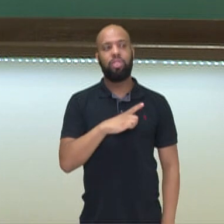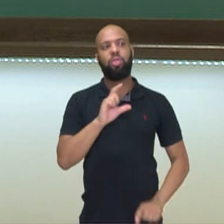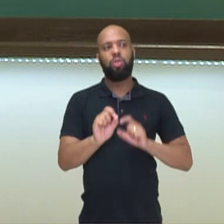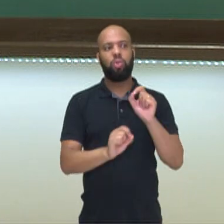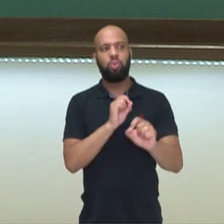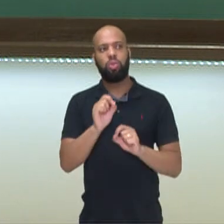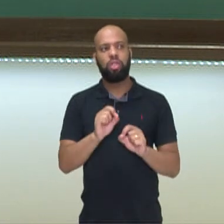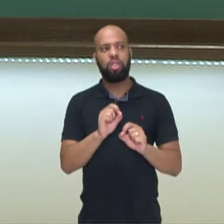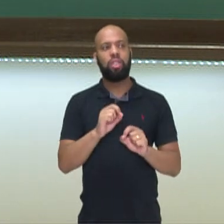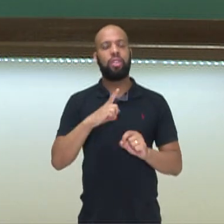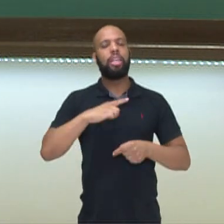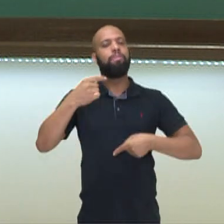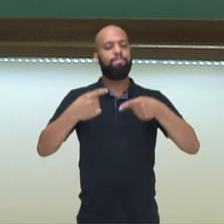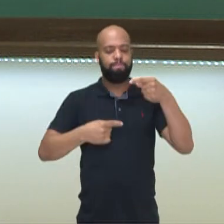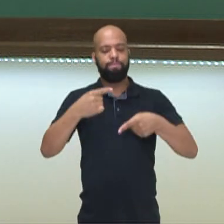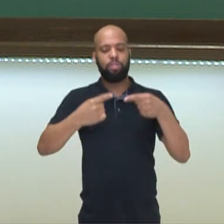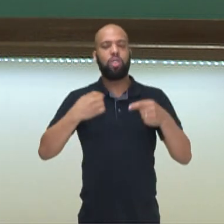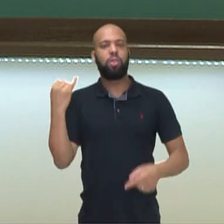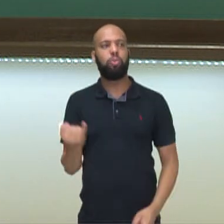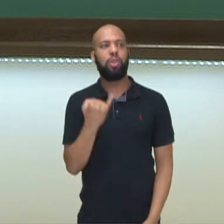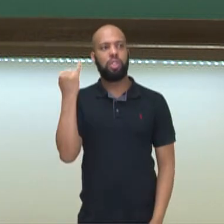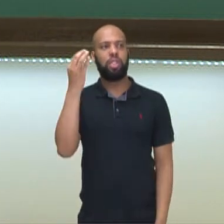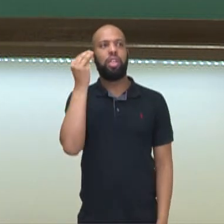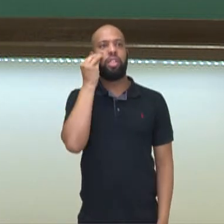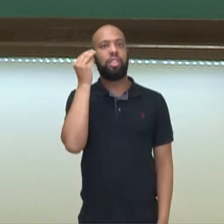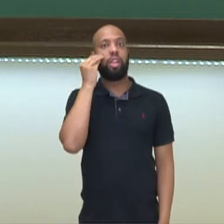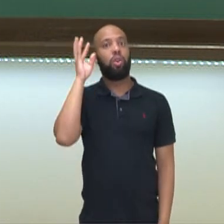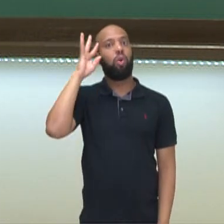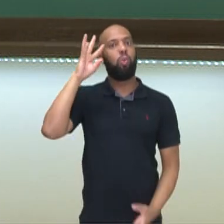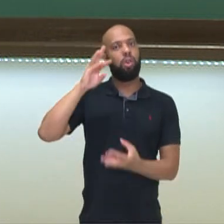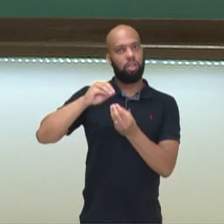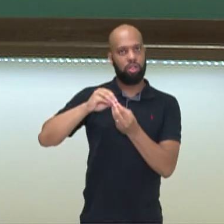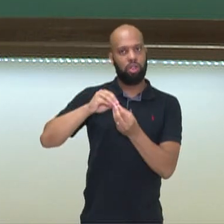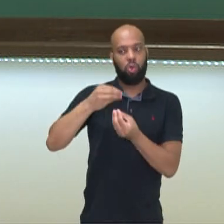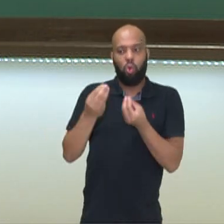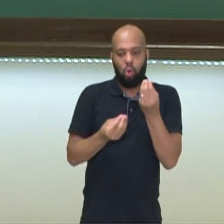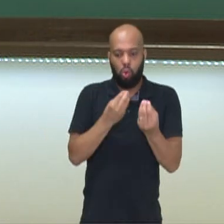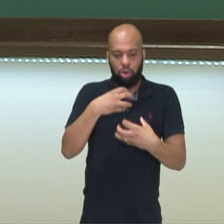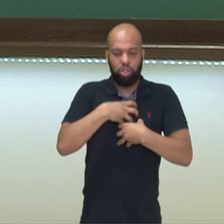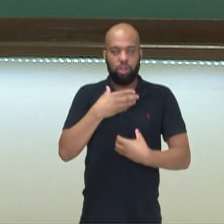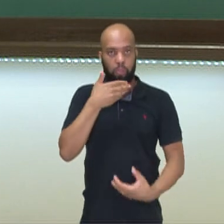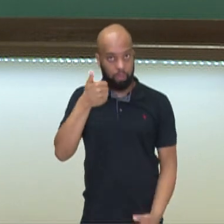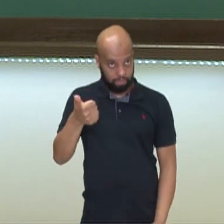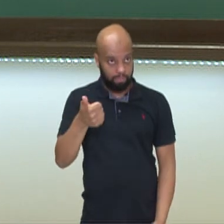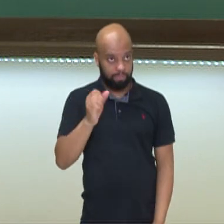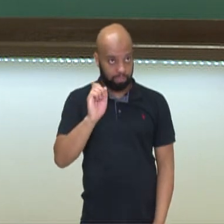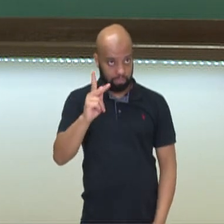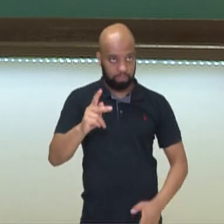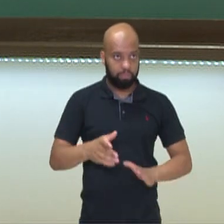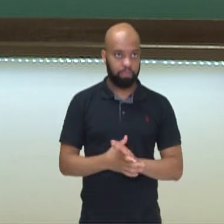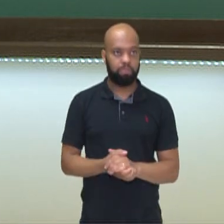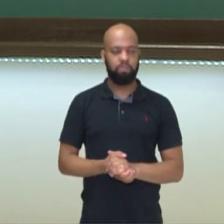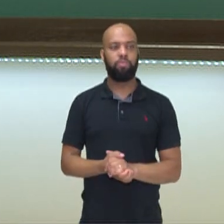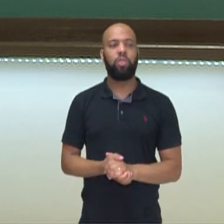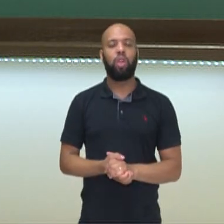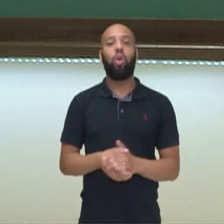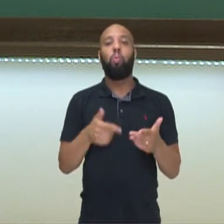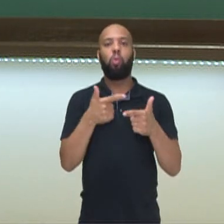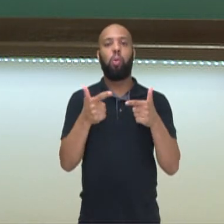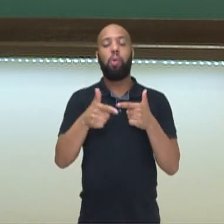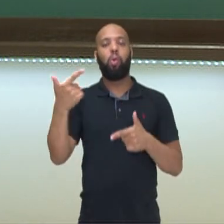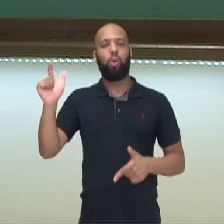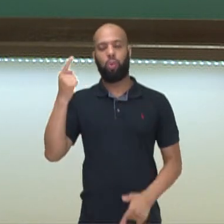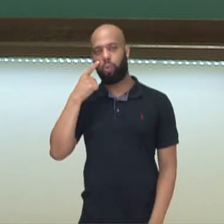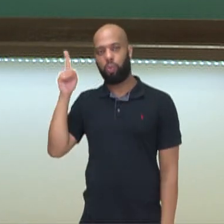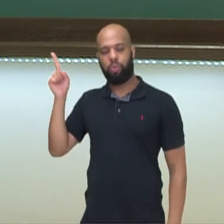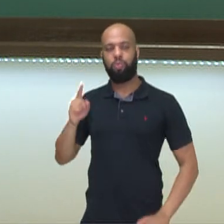que discutir para tentar entender como melhorar, tá bom? E esse